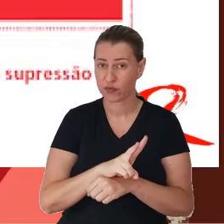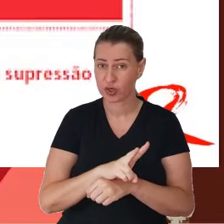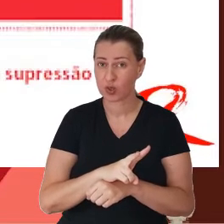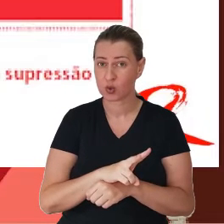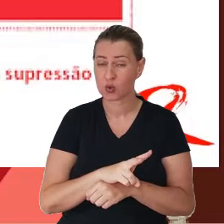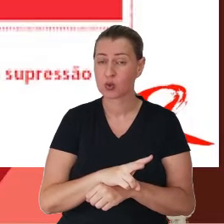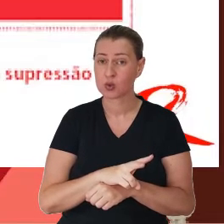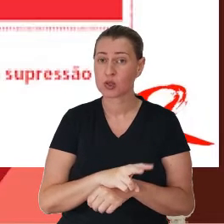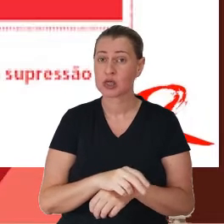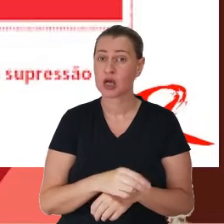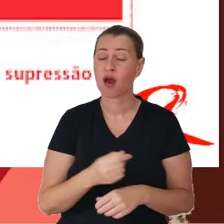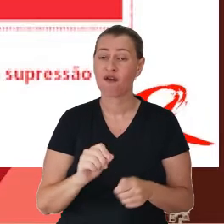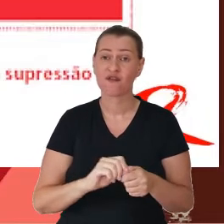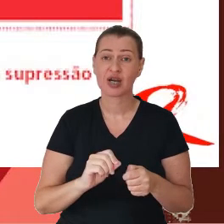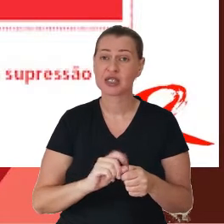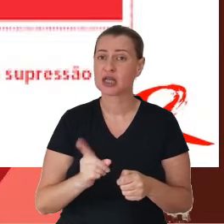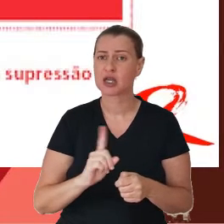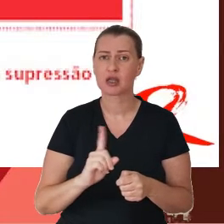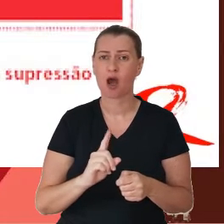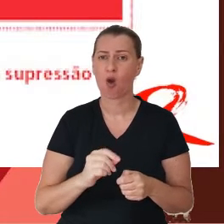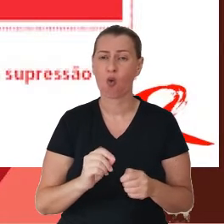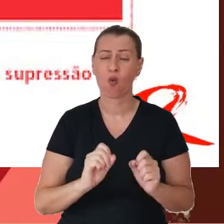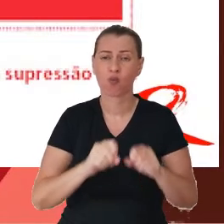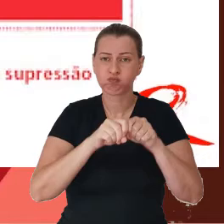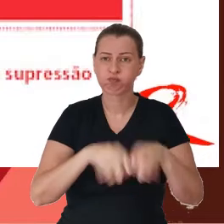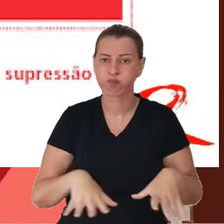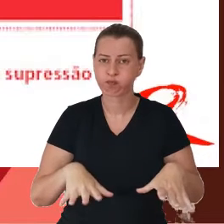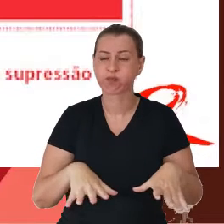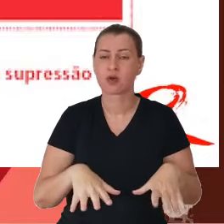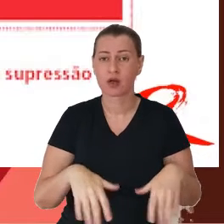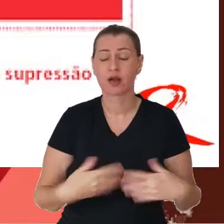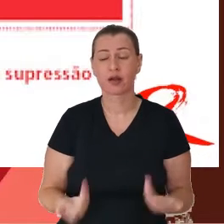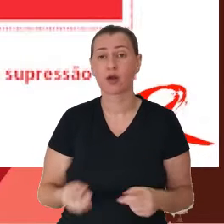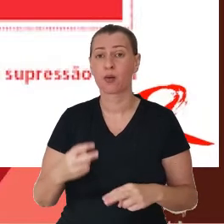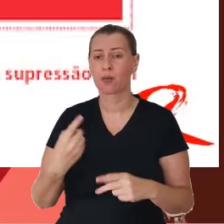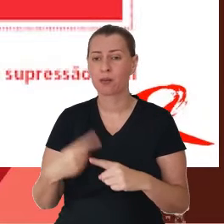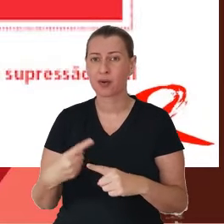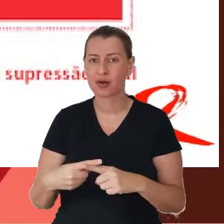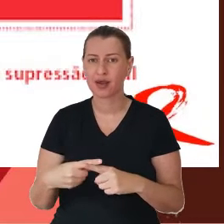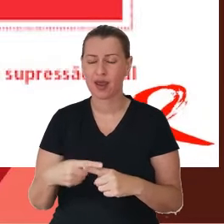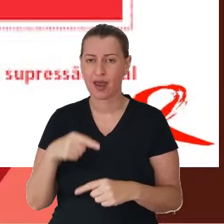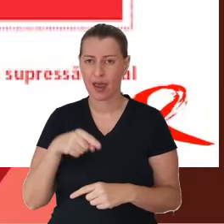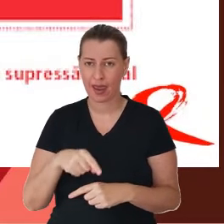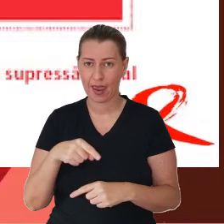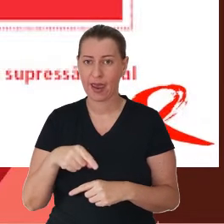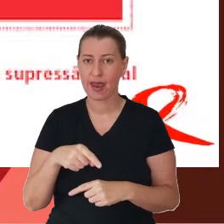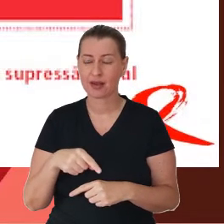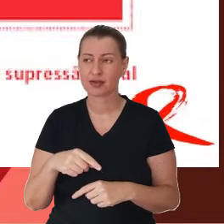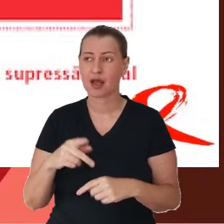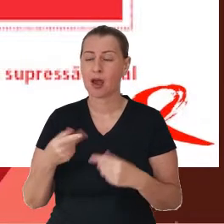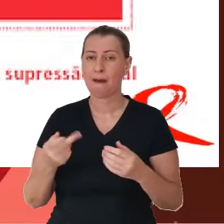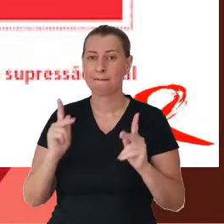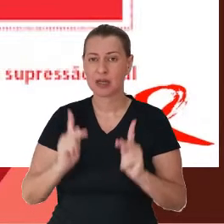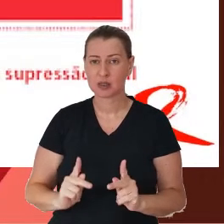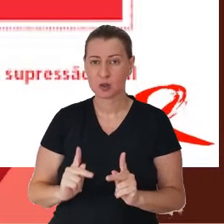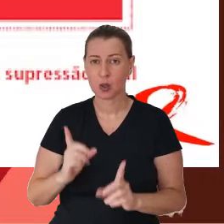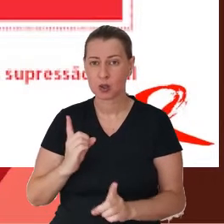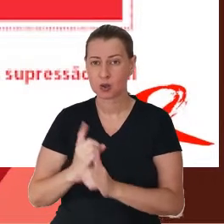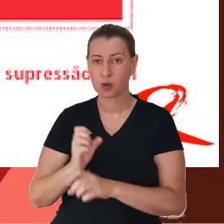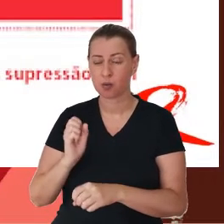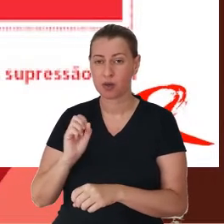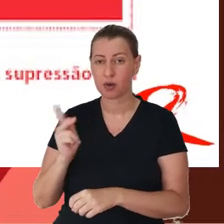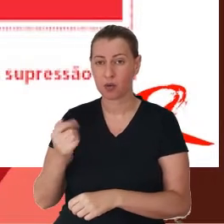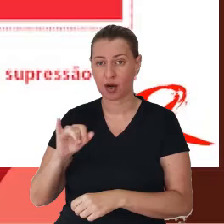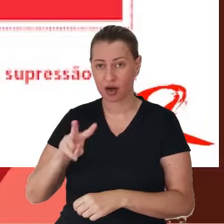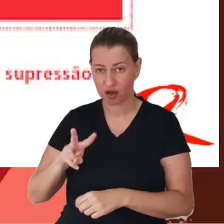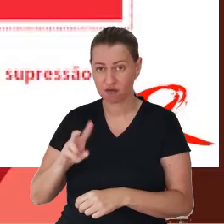importante porque a carga viral indetectável é intransmissível, então a gente, além de ofertar saúde para a pessoa que vive com HIV, também estaria